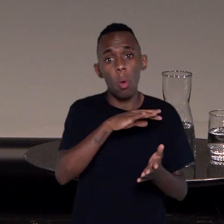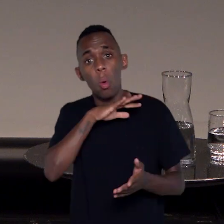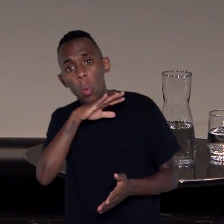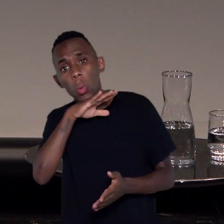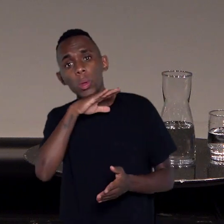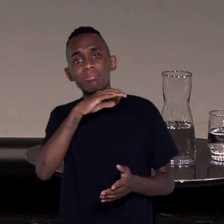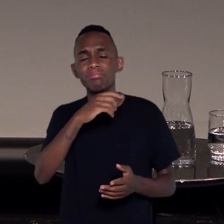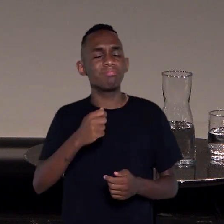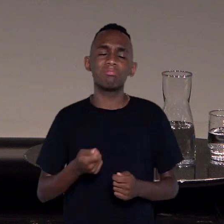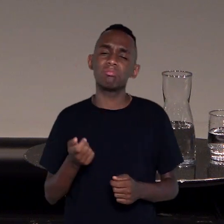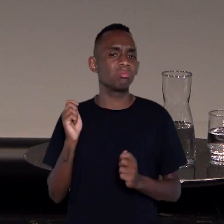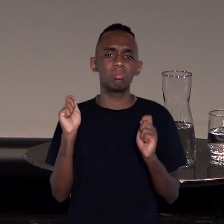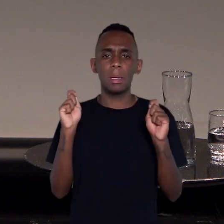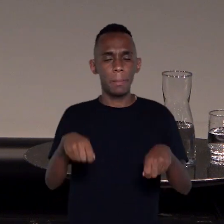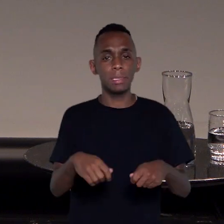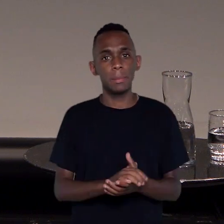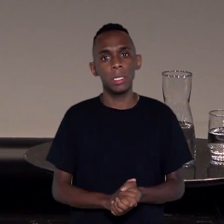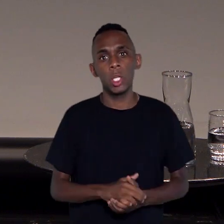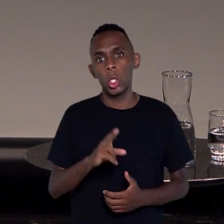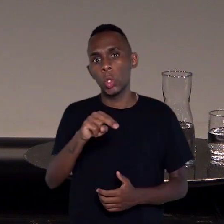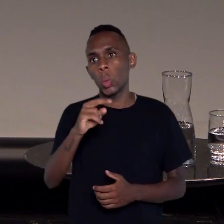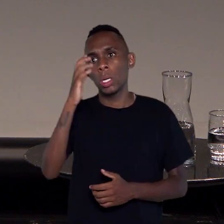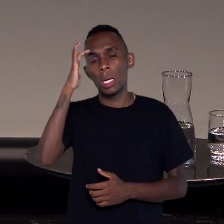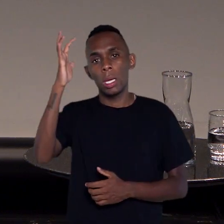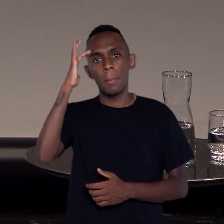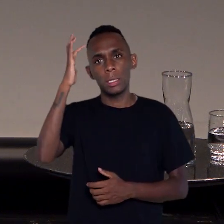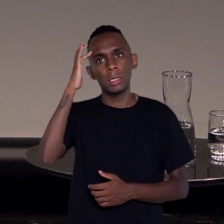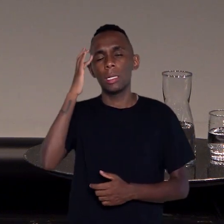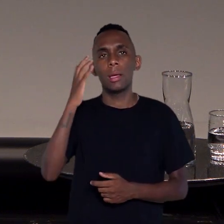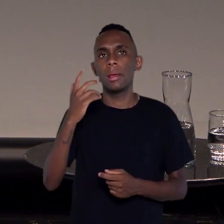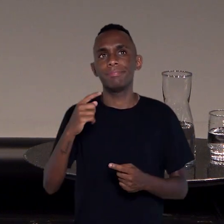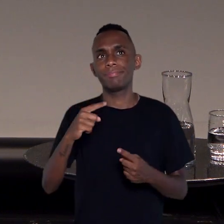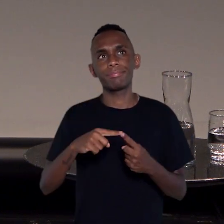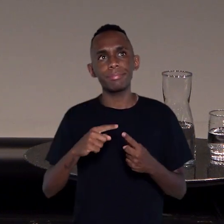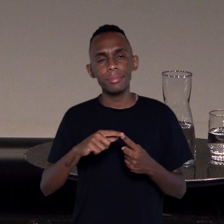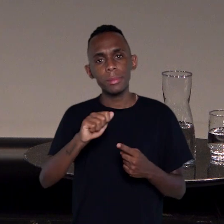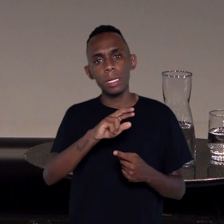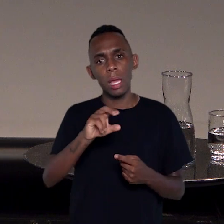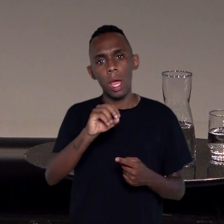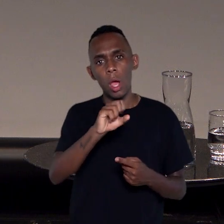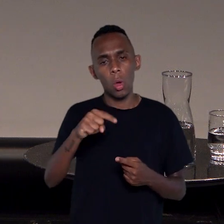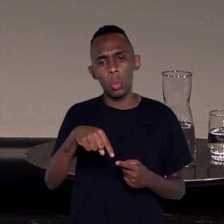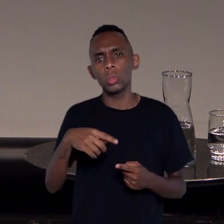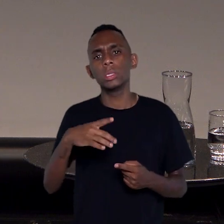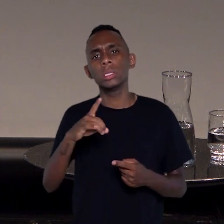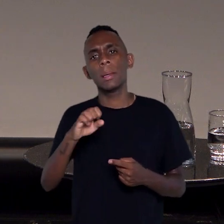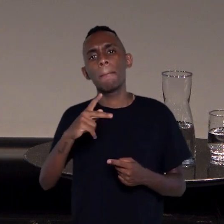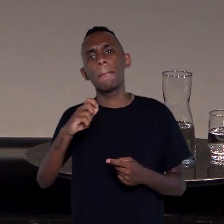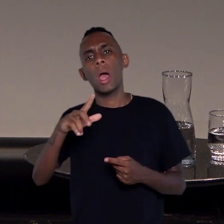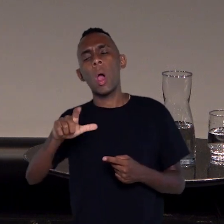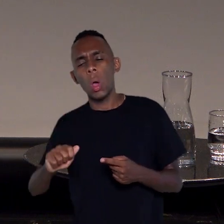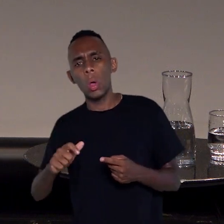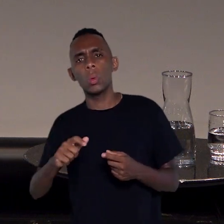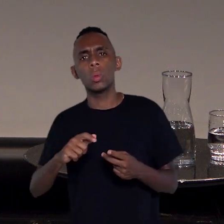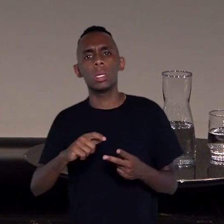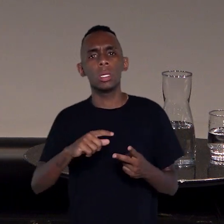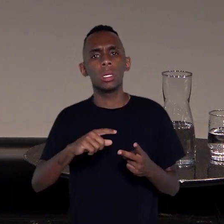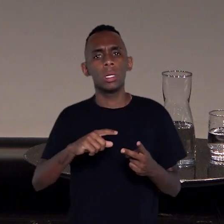vai pegar. Nunca a gente poderia imaginar que livros como Arroz de Palma, que entrou na Record